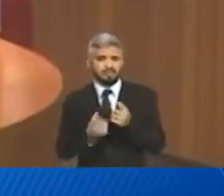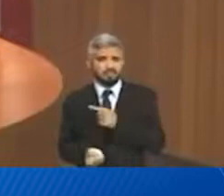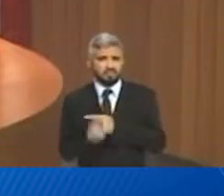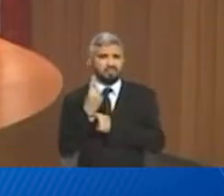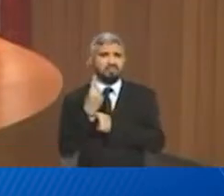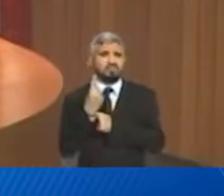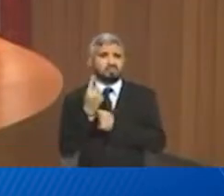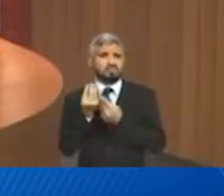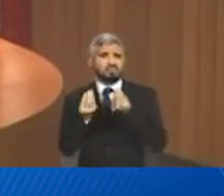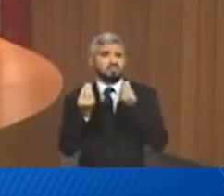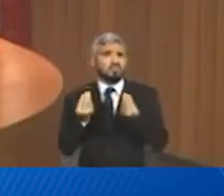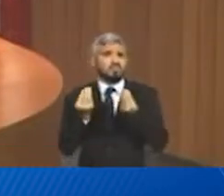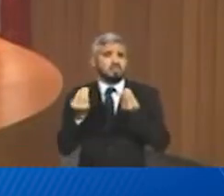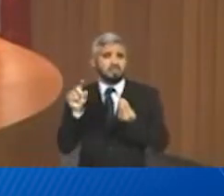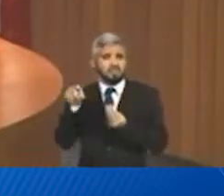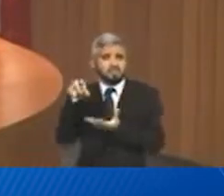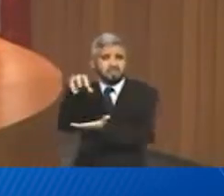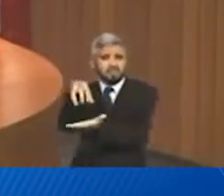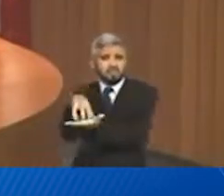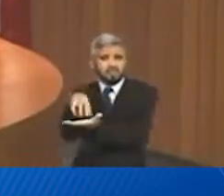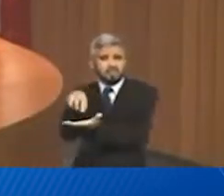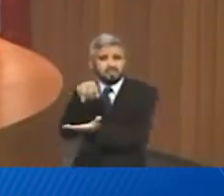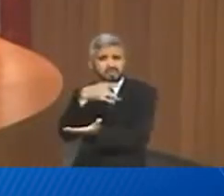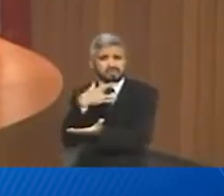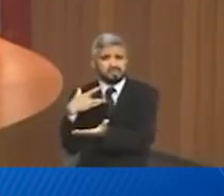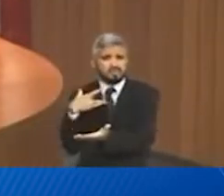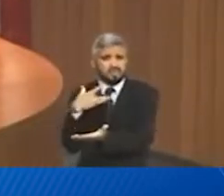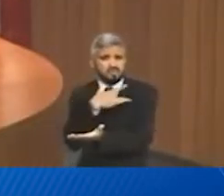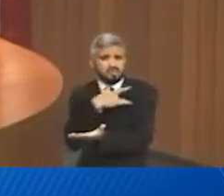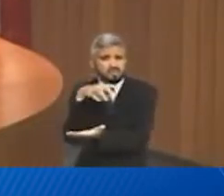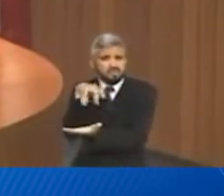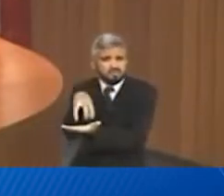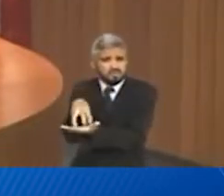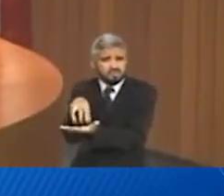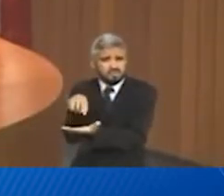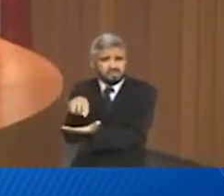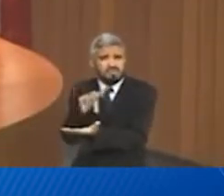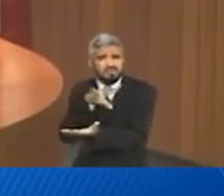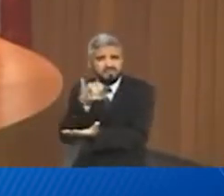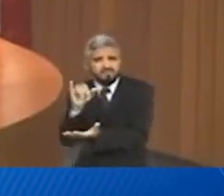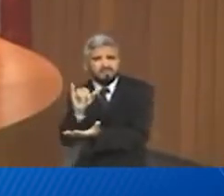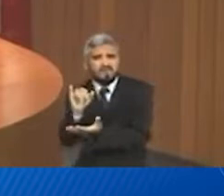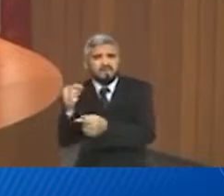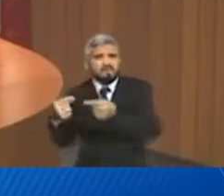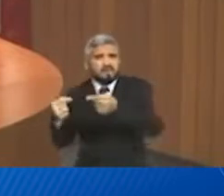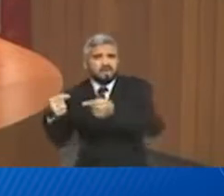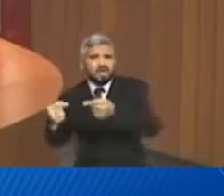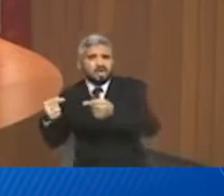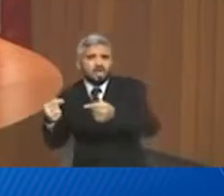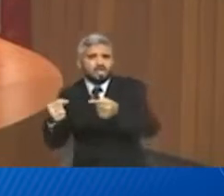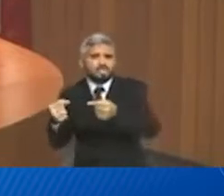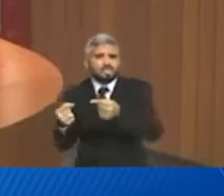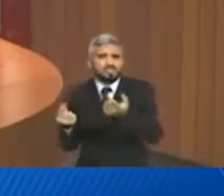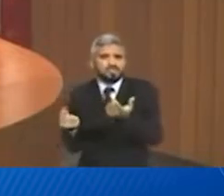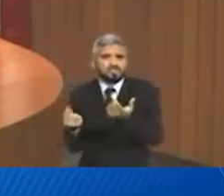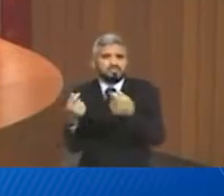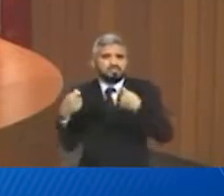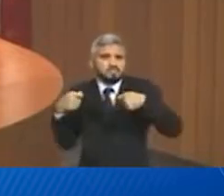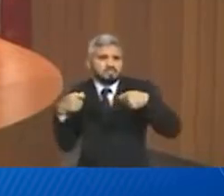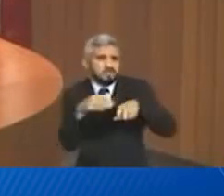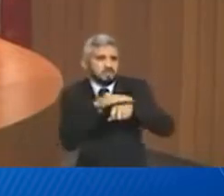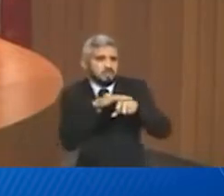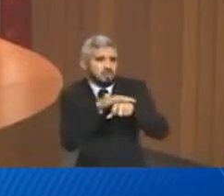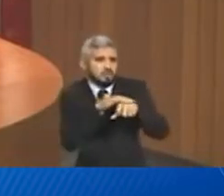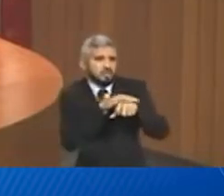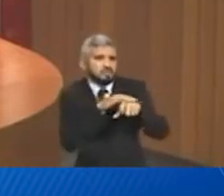Saúde se instrumentalizado politicamente as pessoas que precisam ter acesso ao sistema